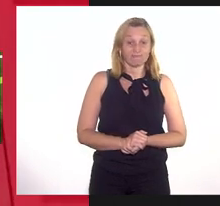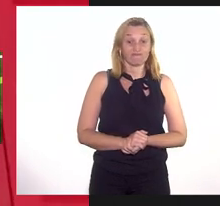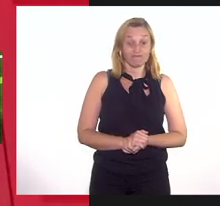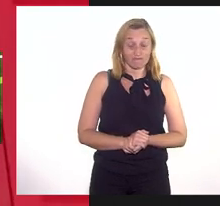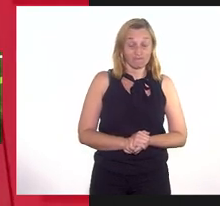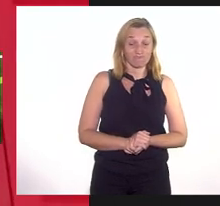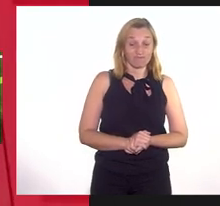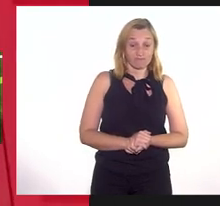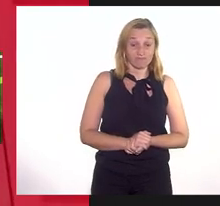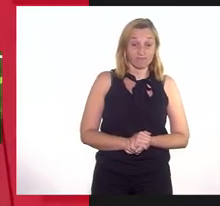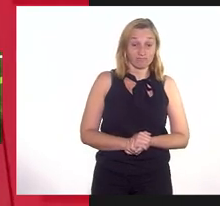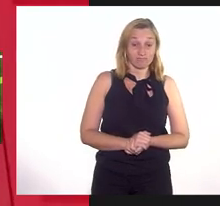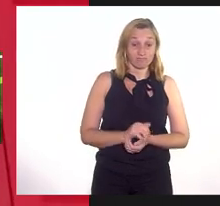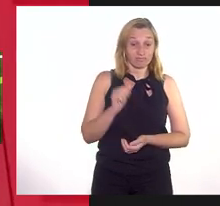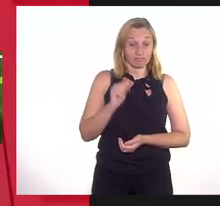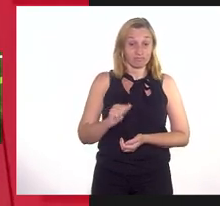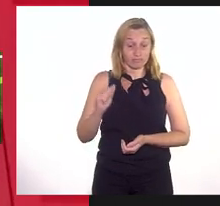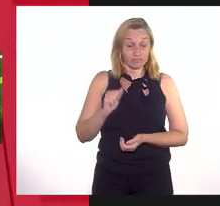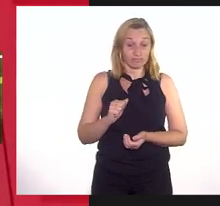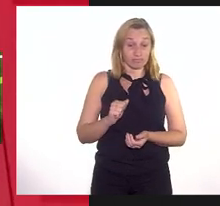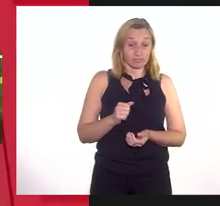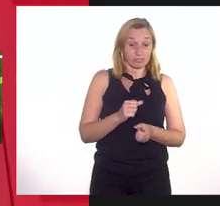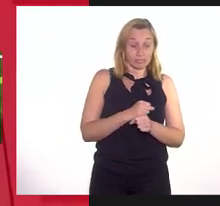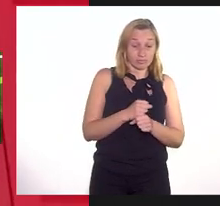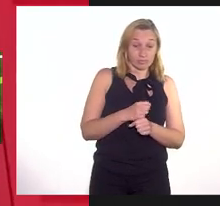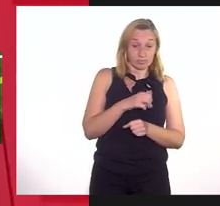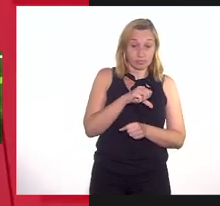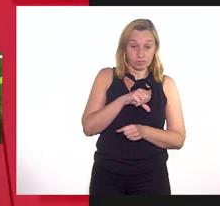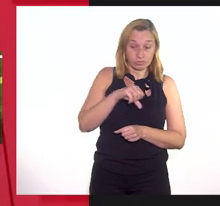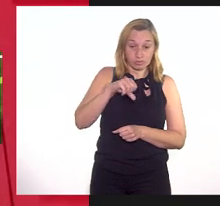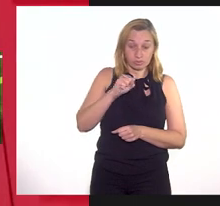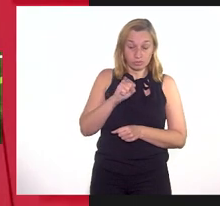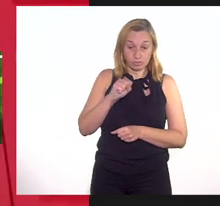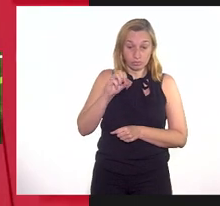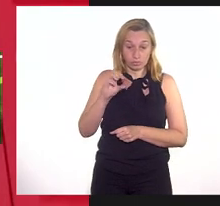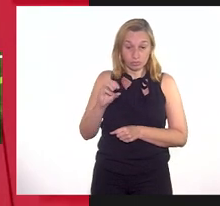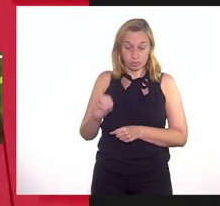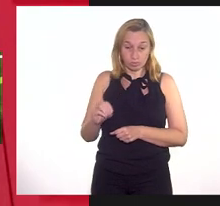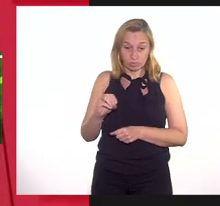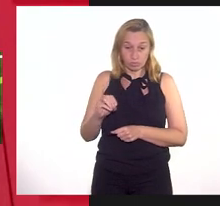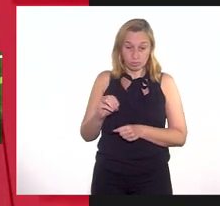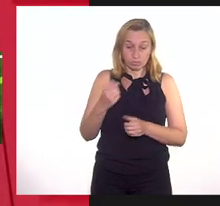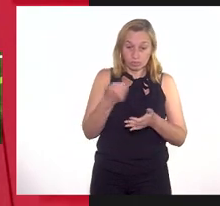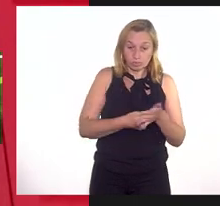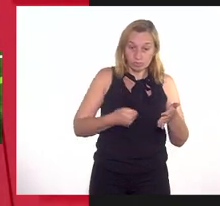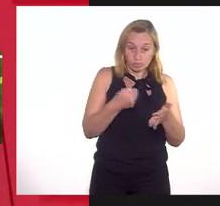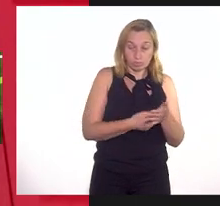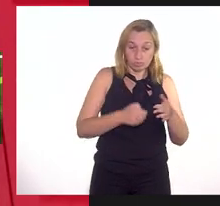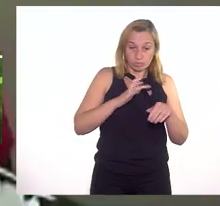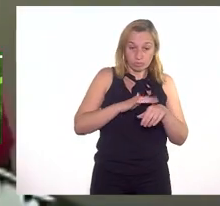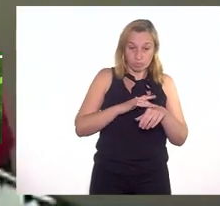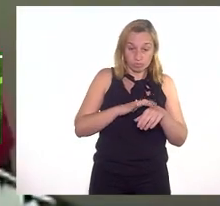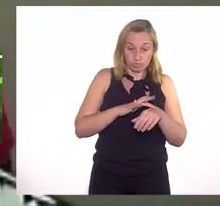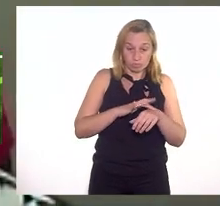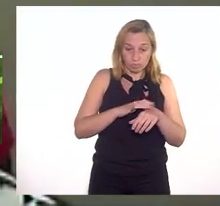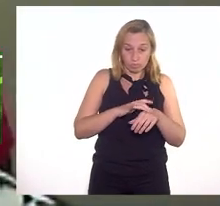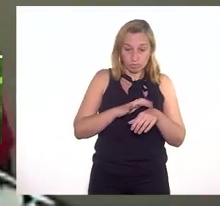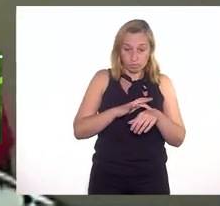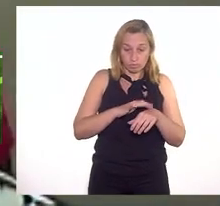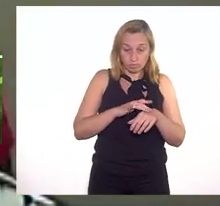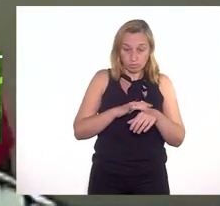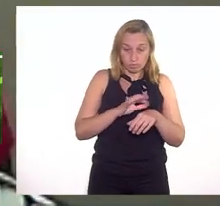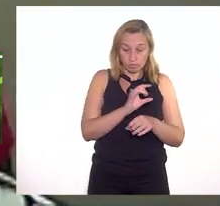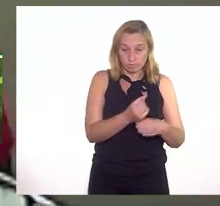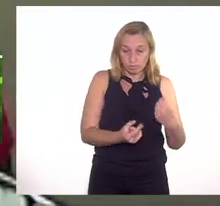associações aqui desde o final da década de 80, né, lutando por doenças raras, a minha sucessão esse ano. Cristiano, fala um pouquinho